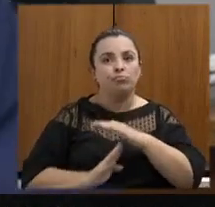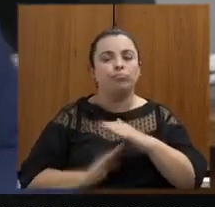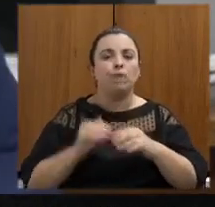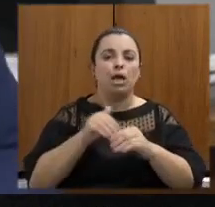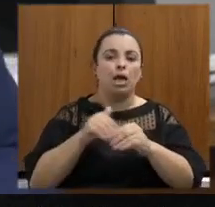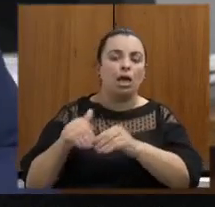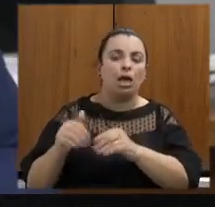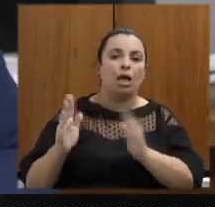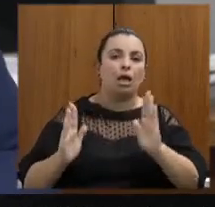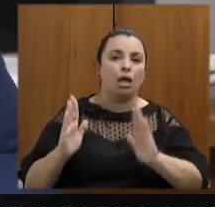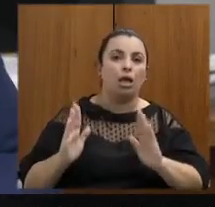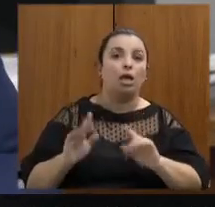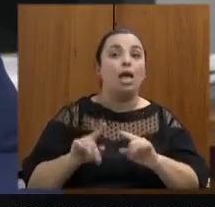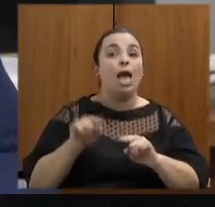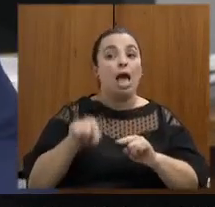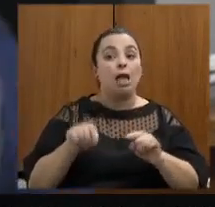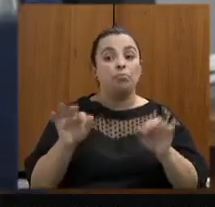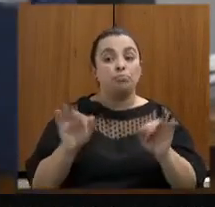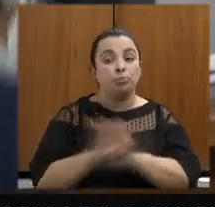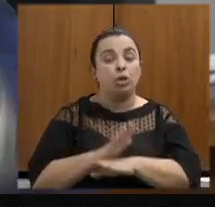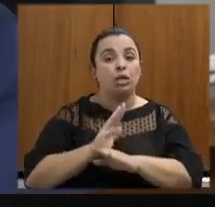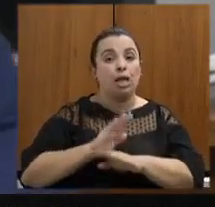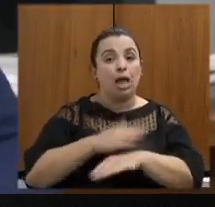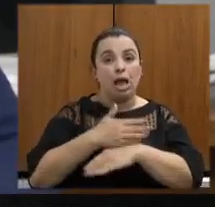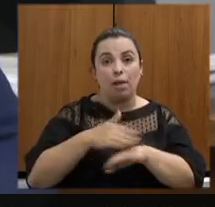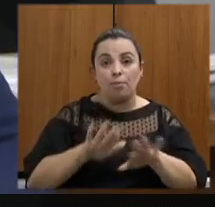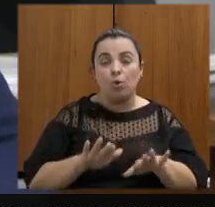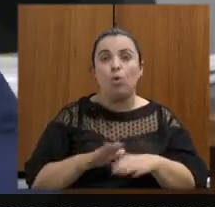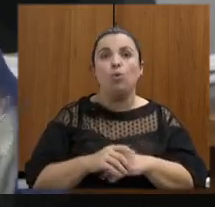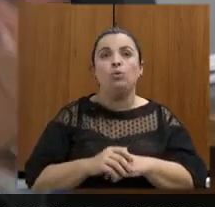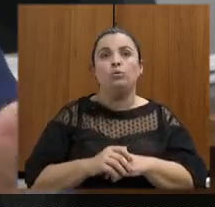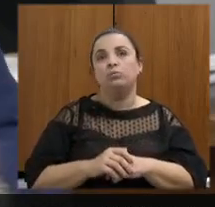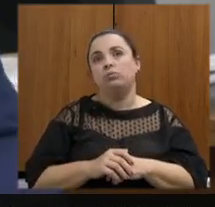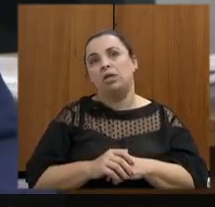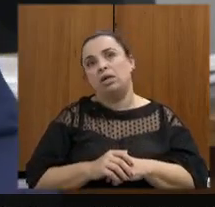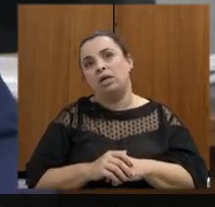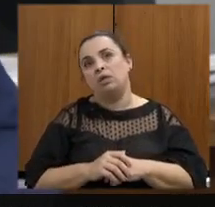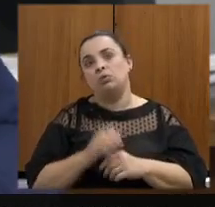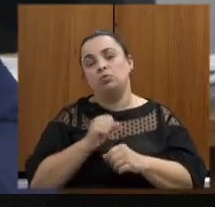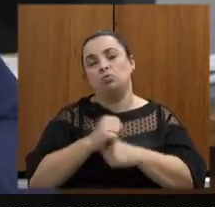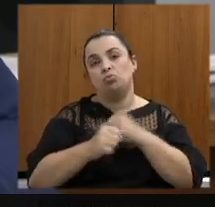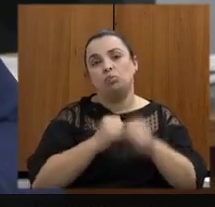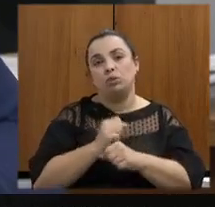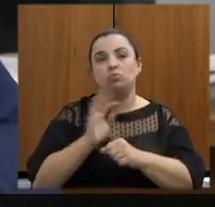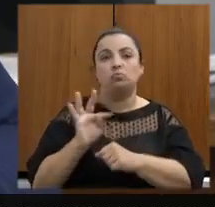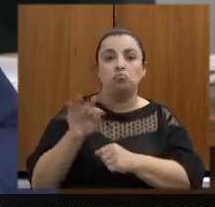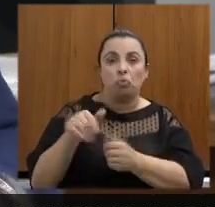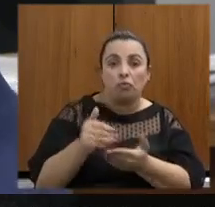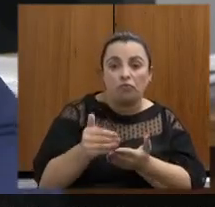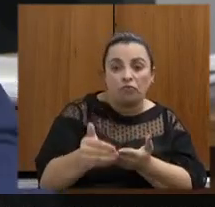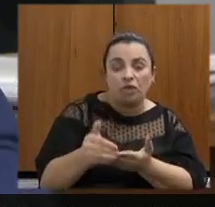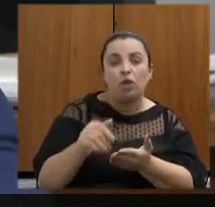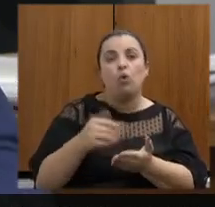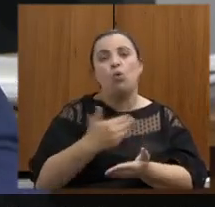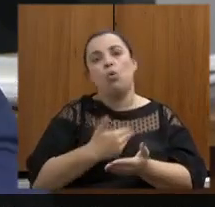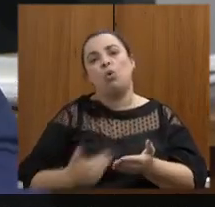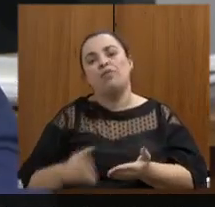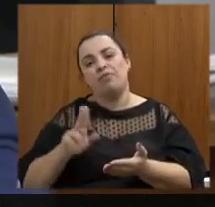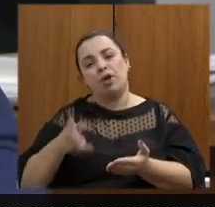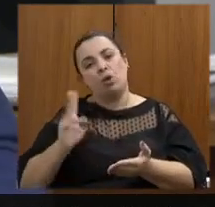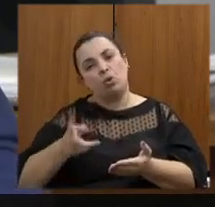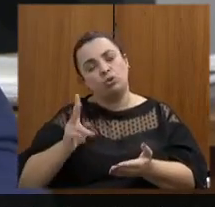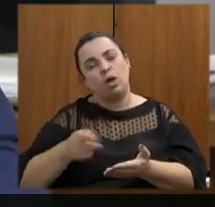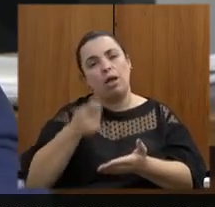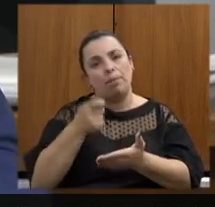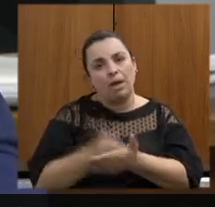mas assim que passar a ver as eleitoral no final do ano iremos o governo do estado irá seguir com o pagamento